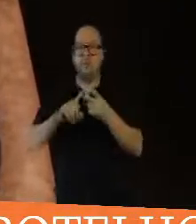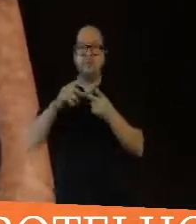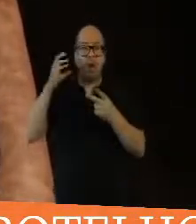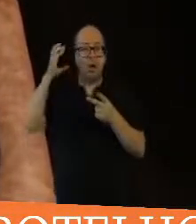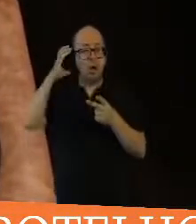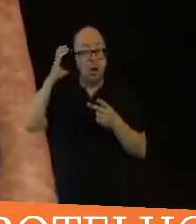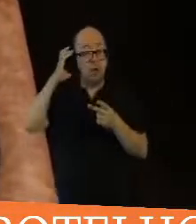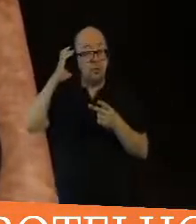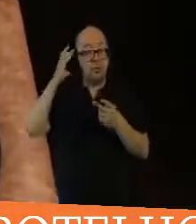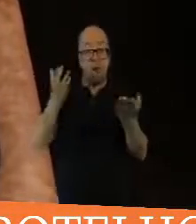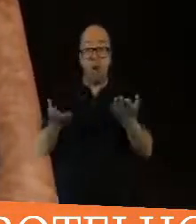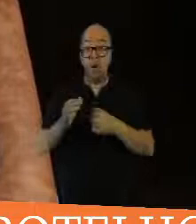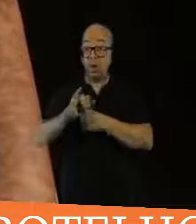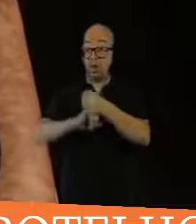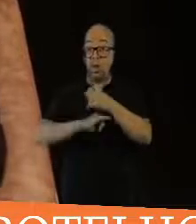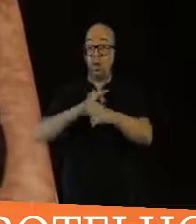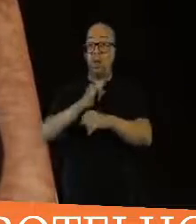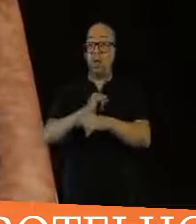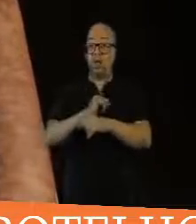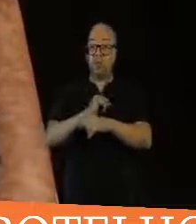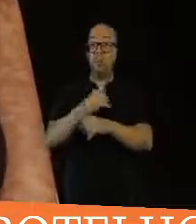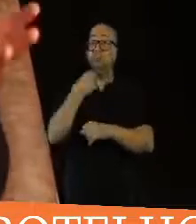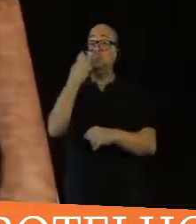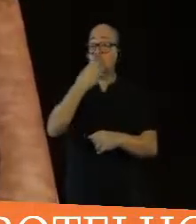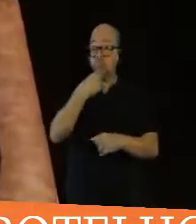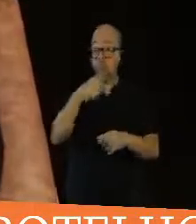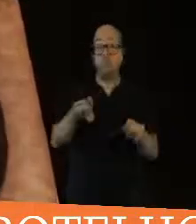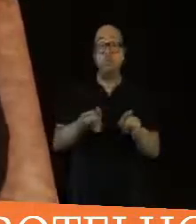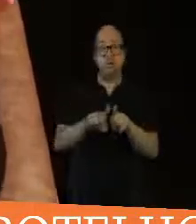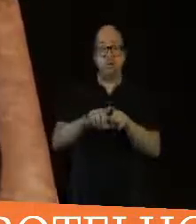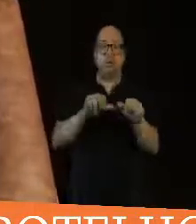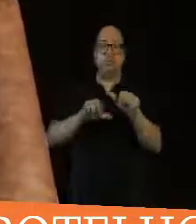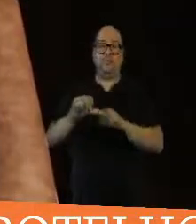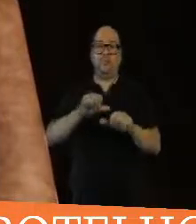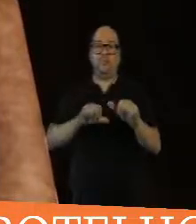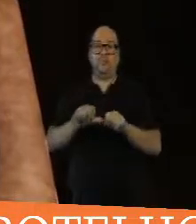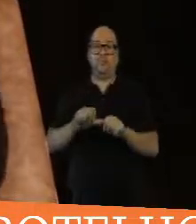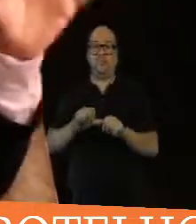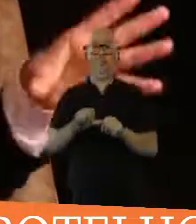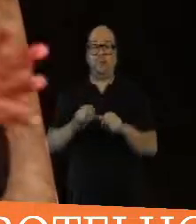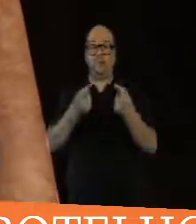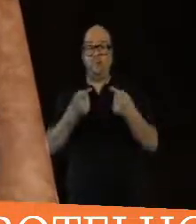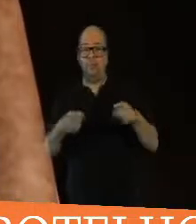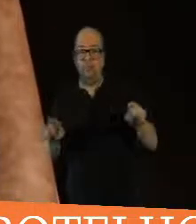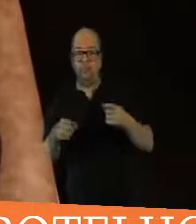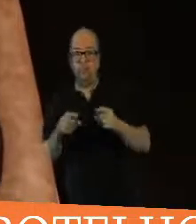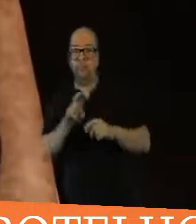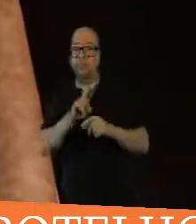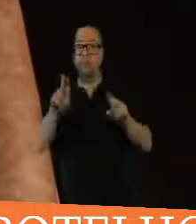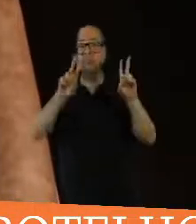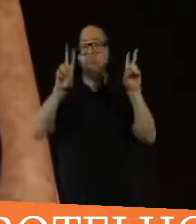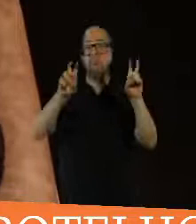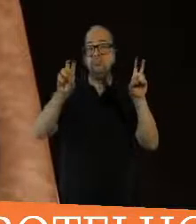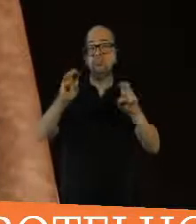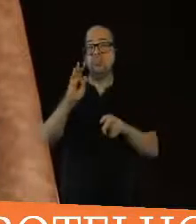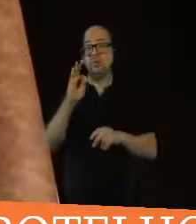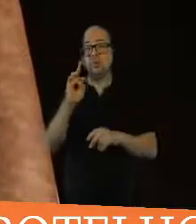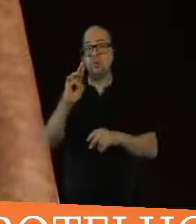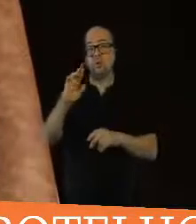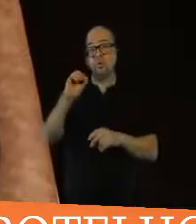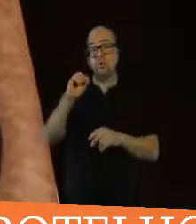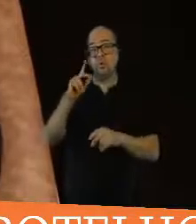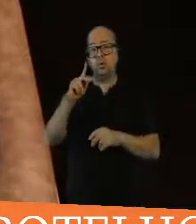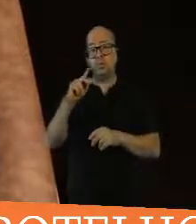e, ora, o canto muda também de acordo com os movimentos musicais que vão acontecendo. Né? A gente tem a Tropicália, tem a Jovem